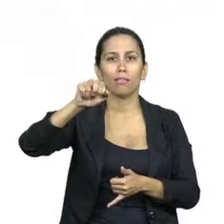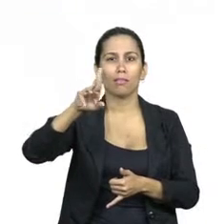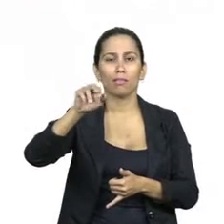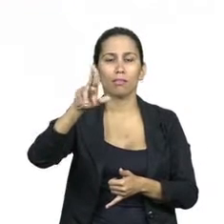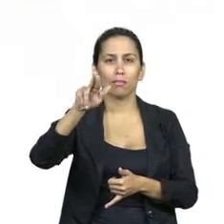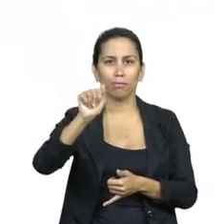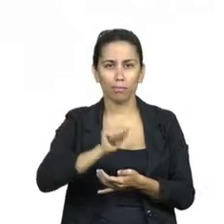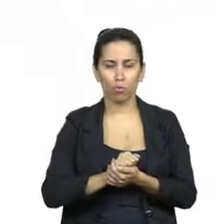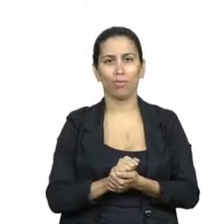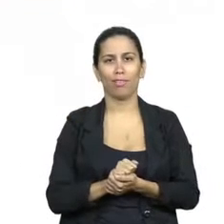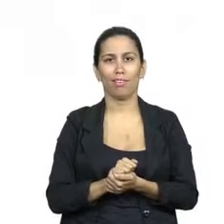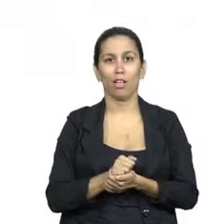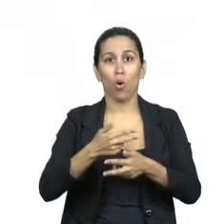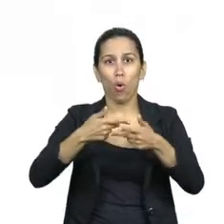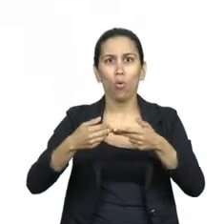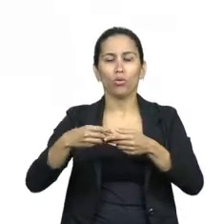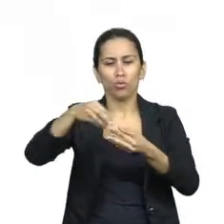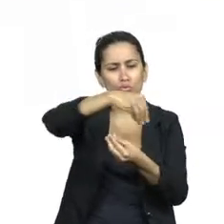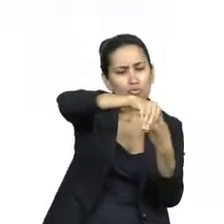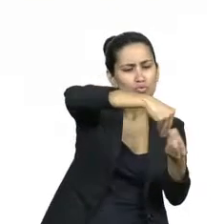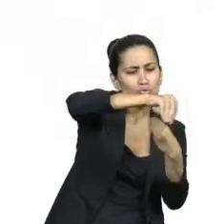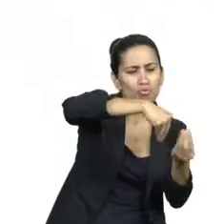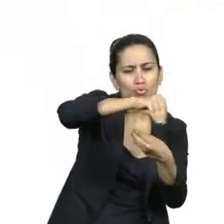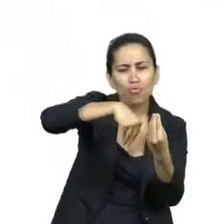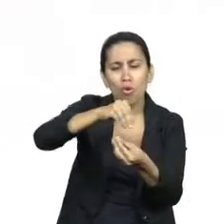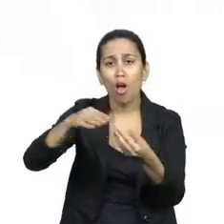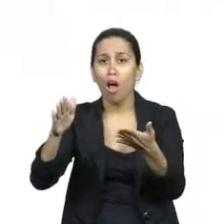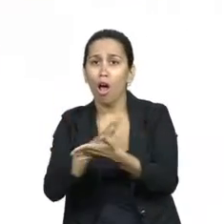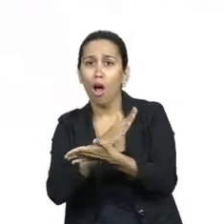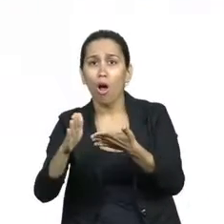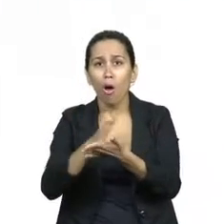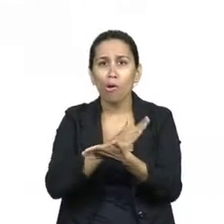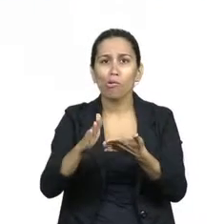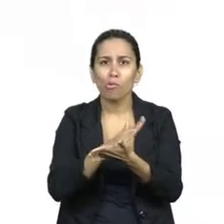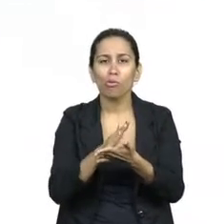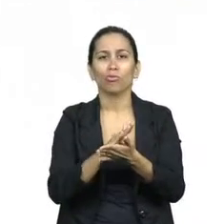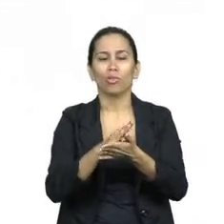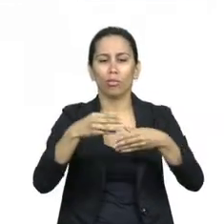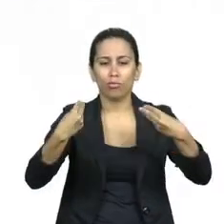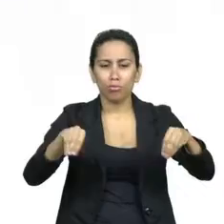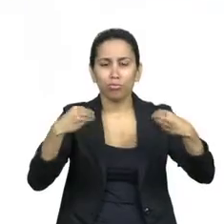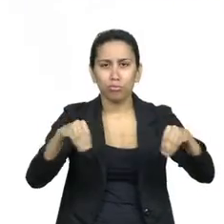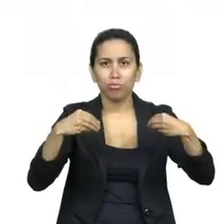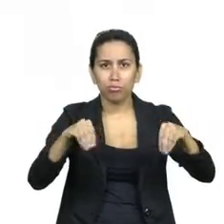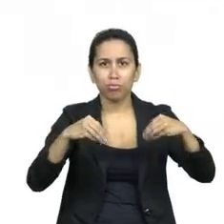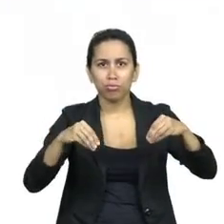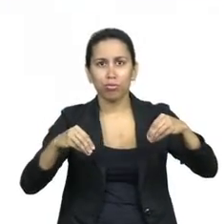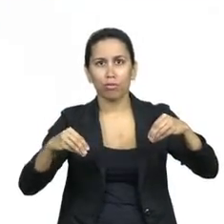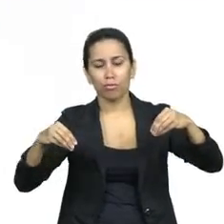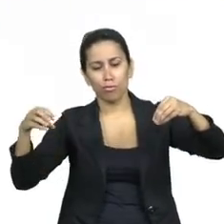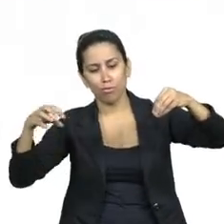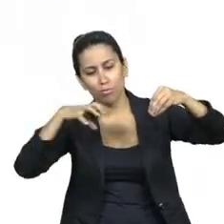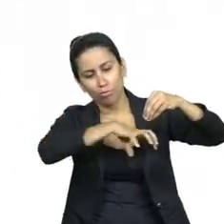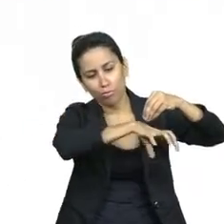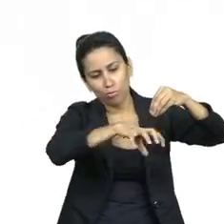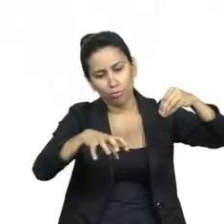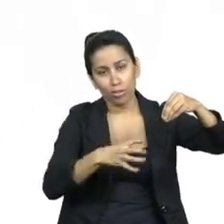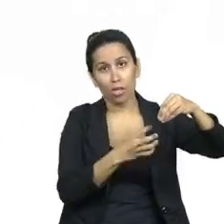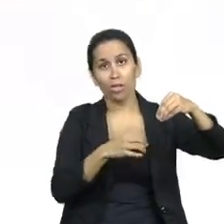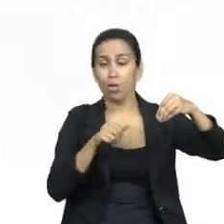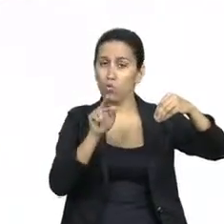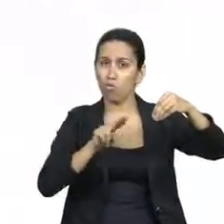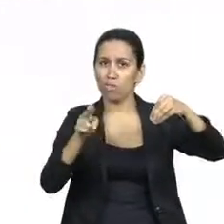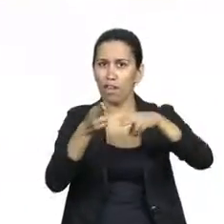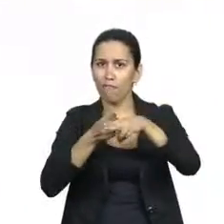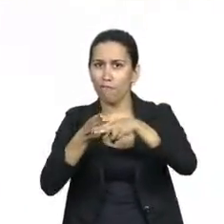-prima. Em alguns casos, eles chegam em embalagens plásticas. Dessa forma, utilize as facas específicas para abri-las e não se esqueça